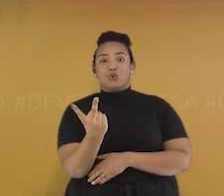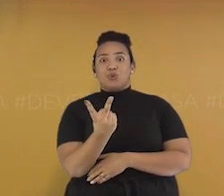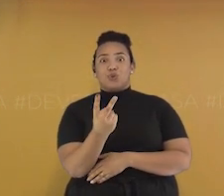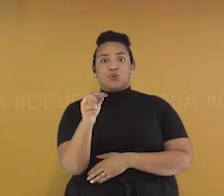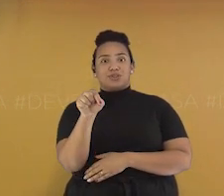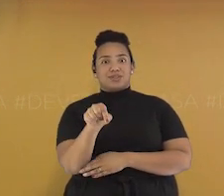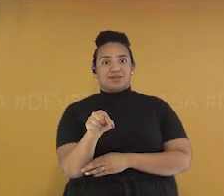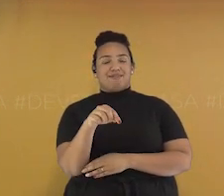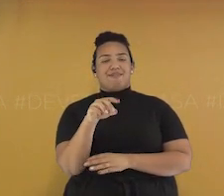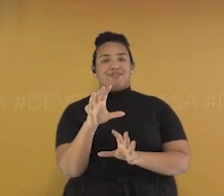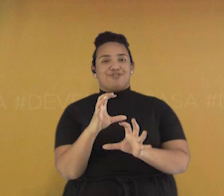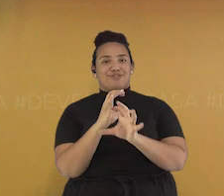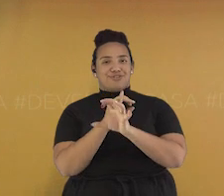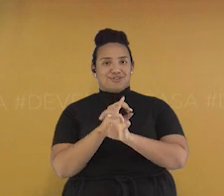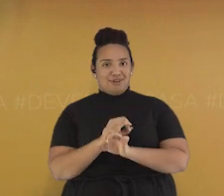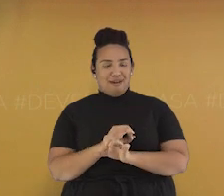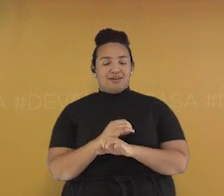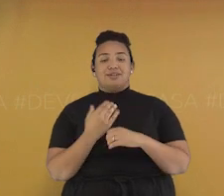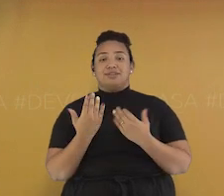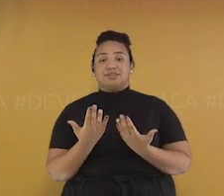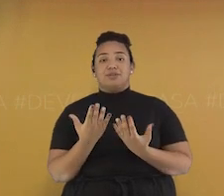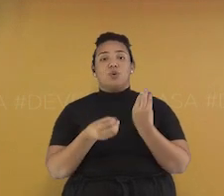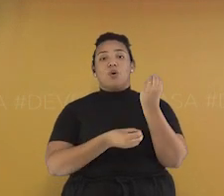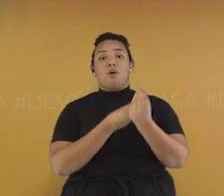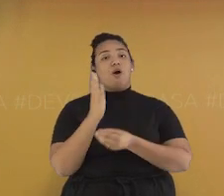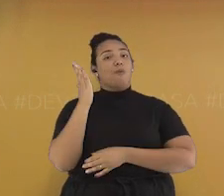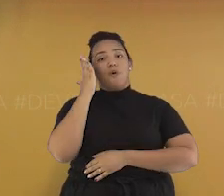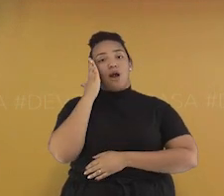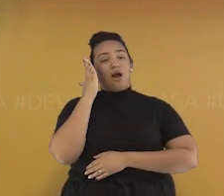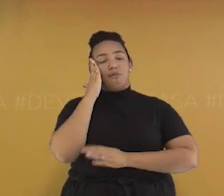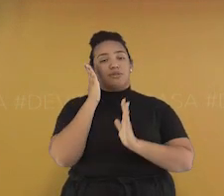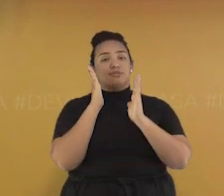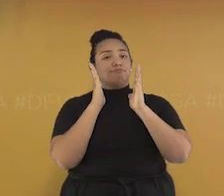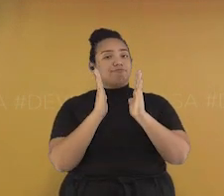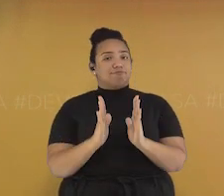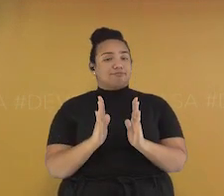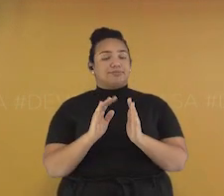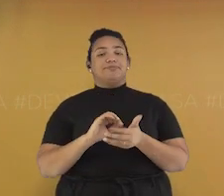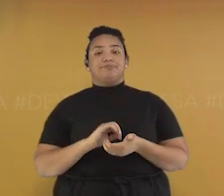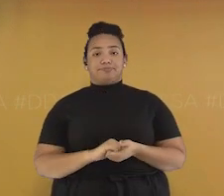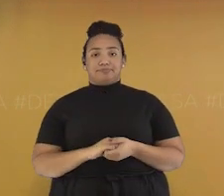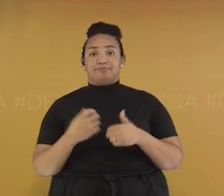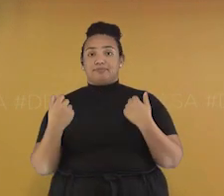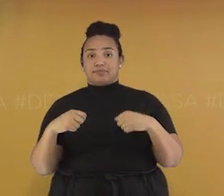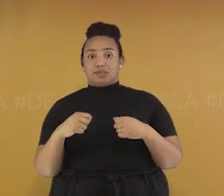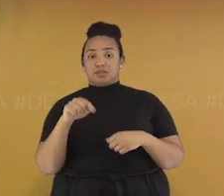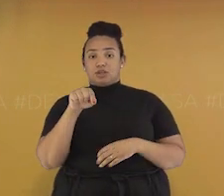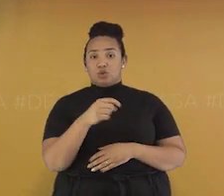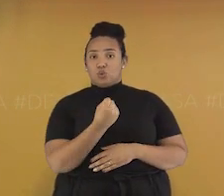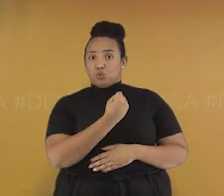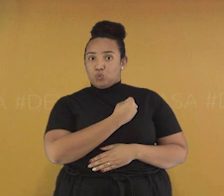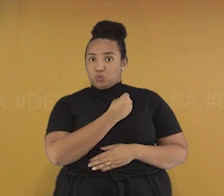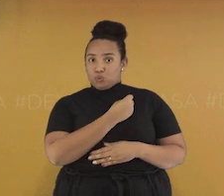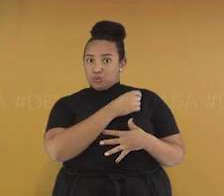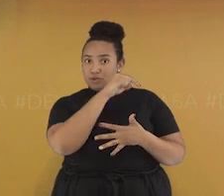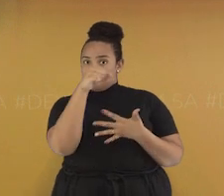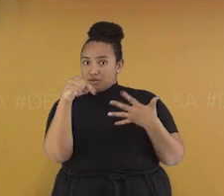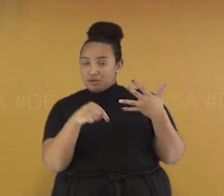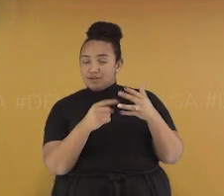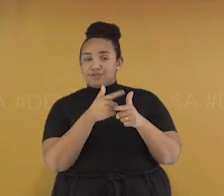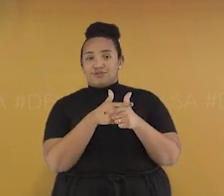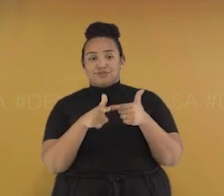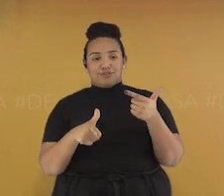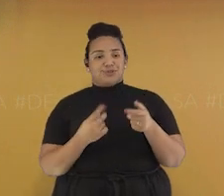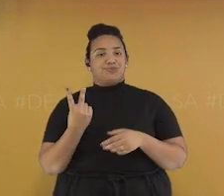desses 2 elementos. E para saber qual posição é a central, basta pegar o número de elementos e